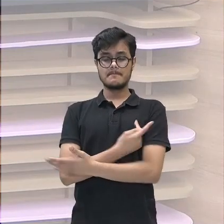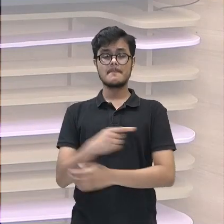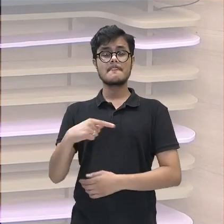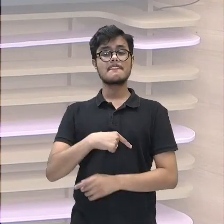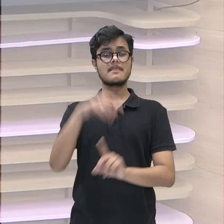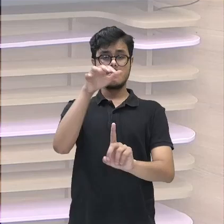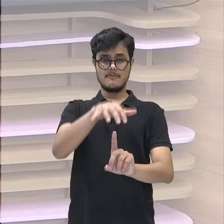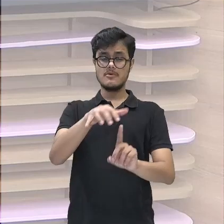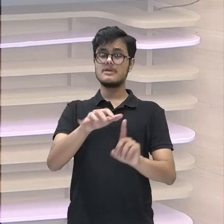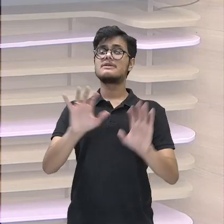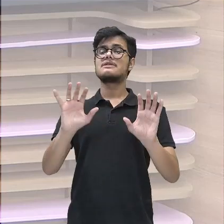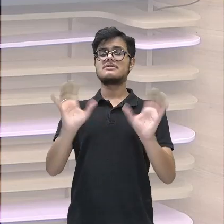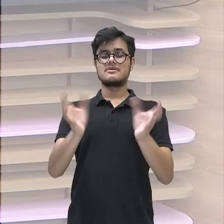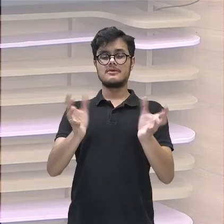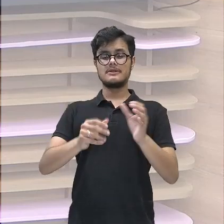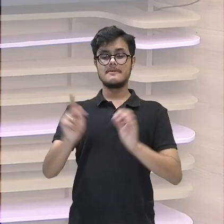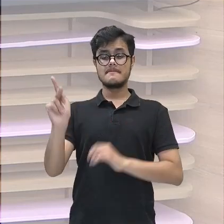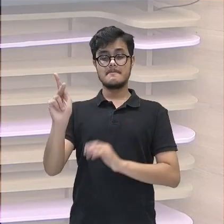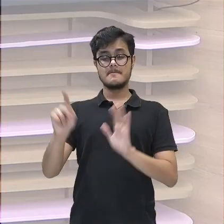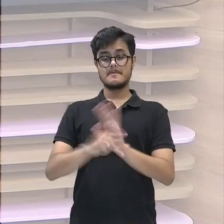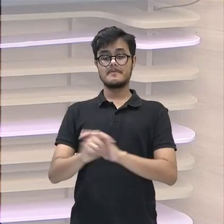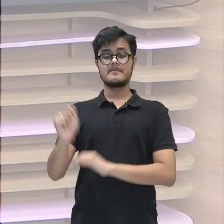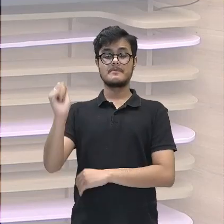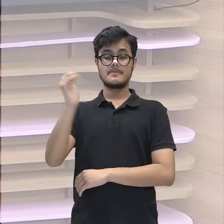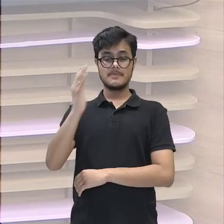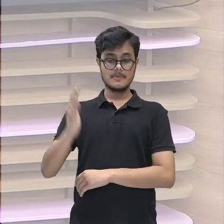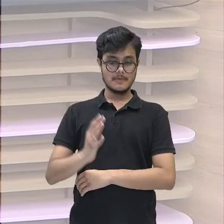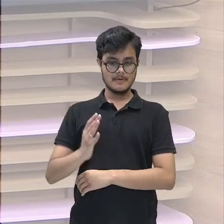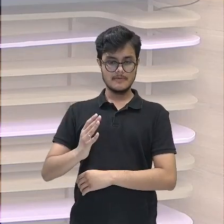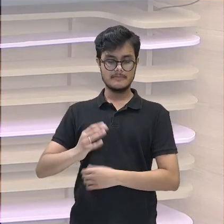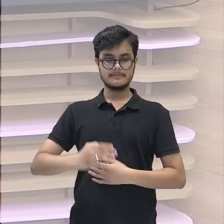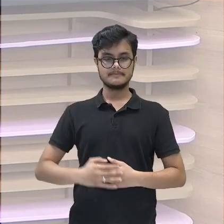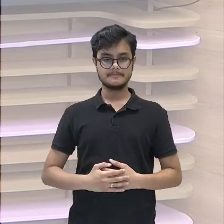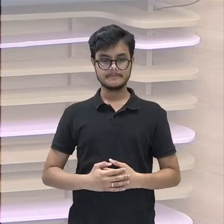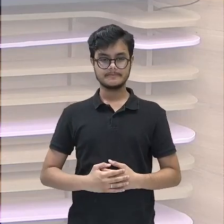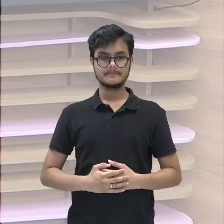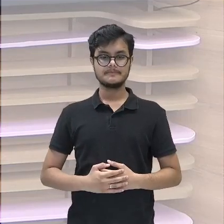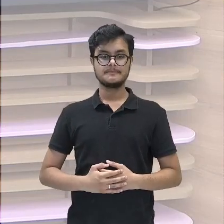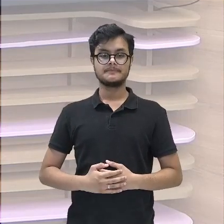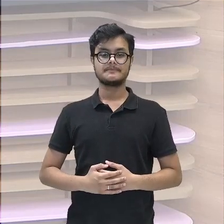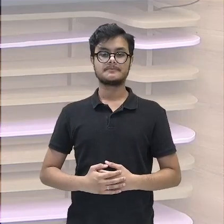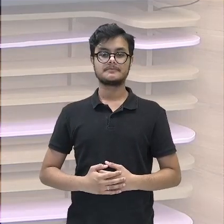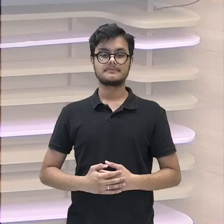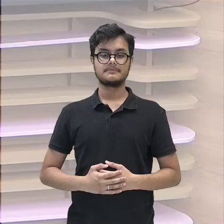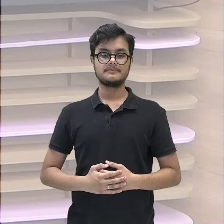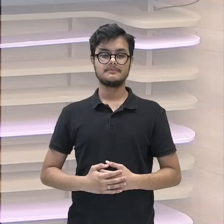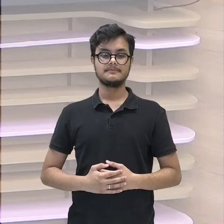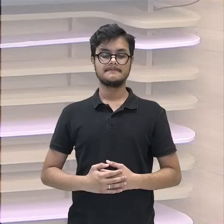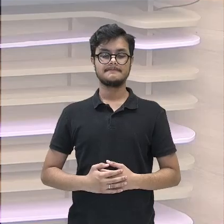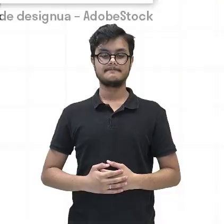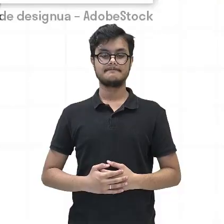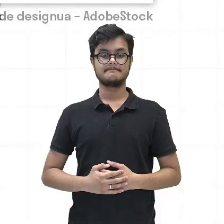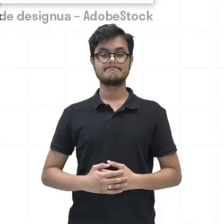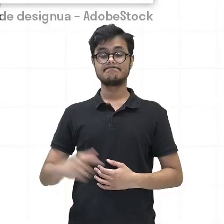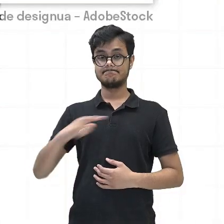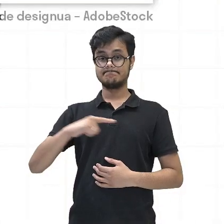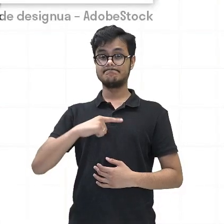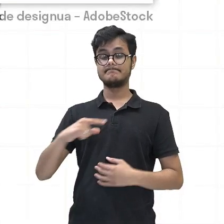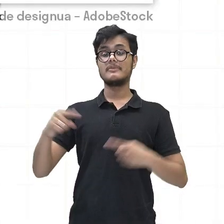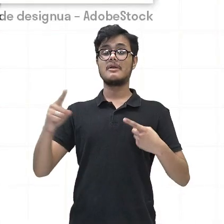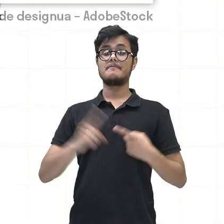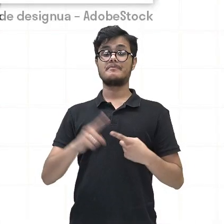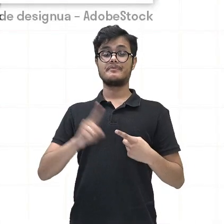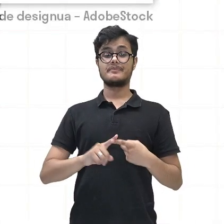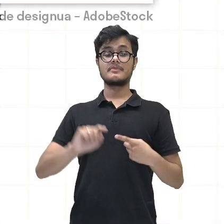atuando aí no clima do território brasileiro, dos diferentes tipos de clima. Nós temos o fenômeno do El Niño.